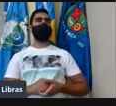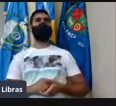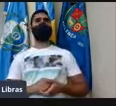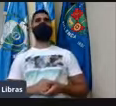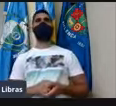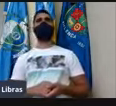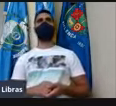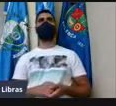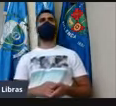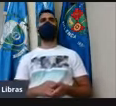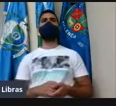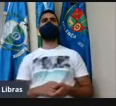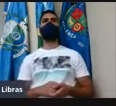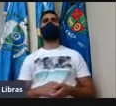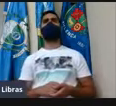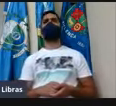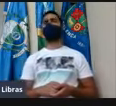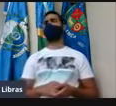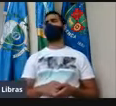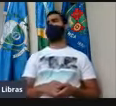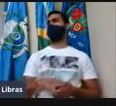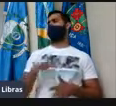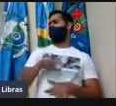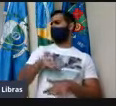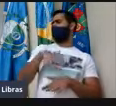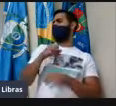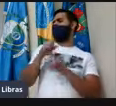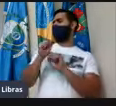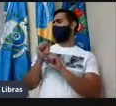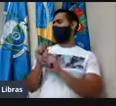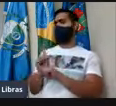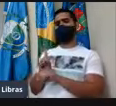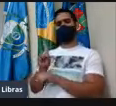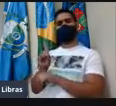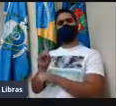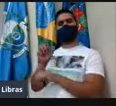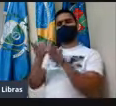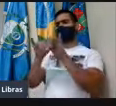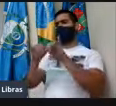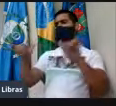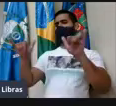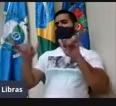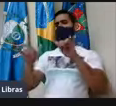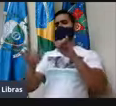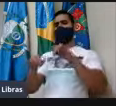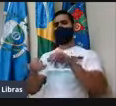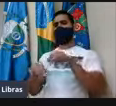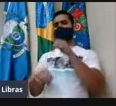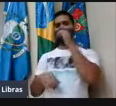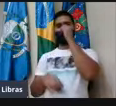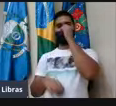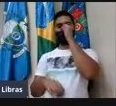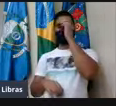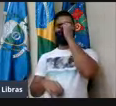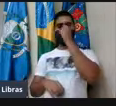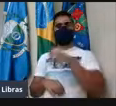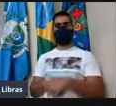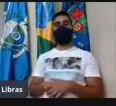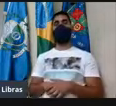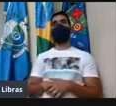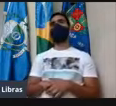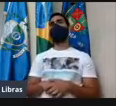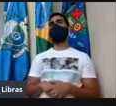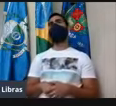de orgulhoso de poder estar aqui para poder passar essas informações, ainda que não atenda